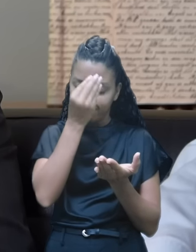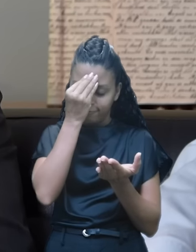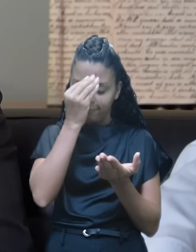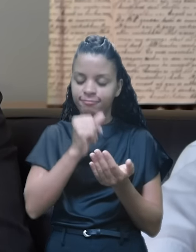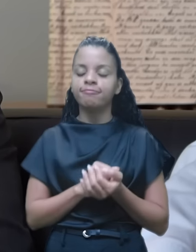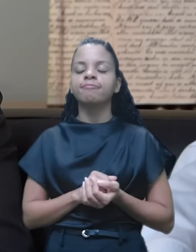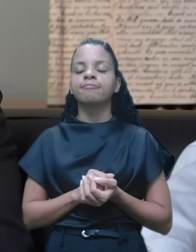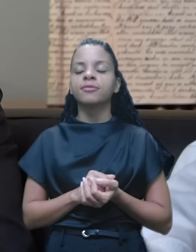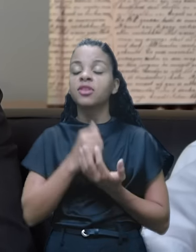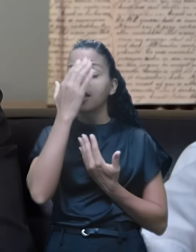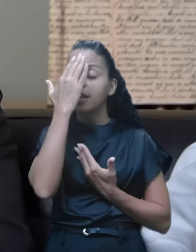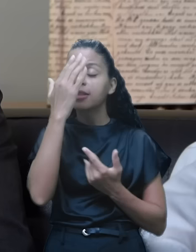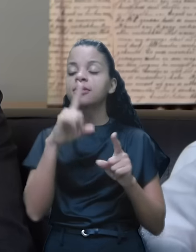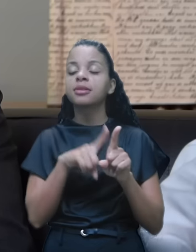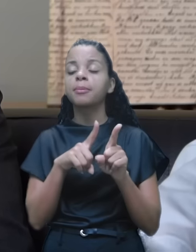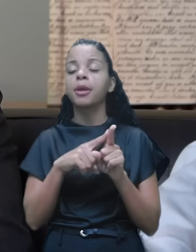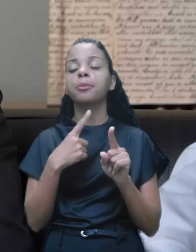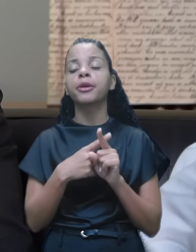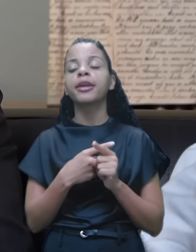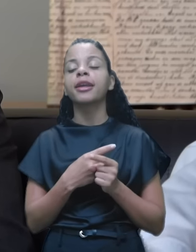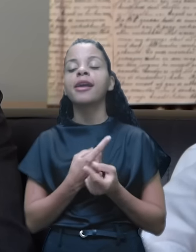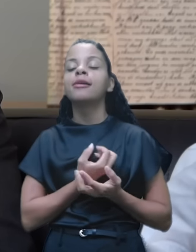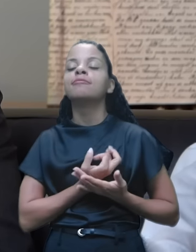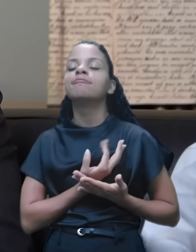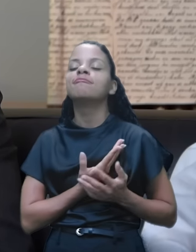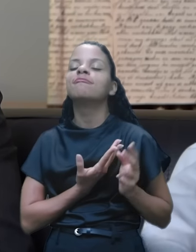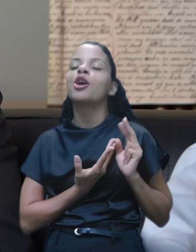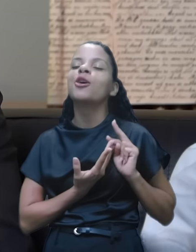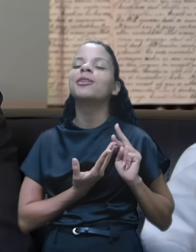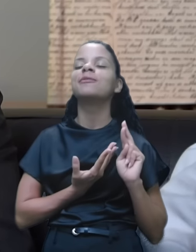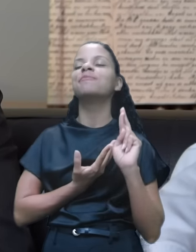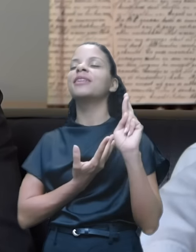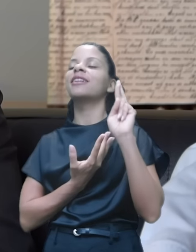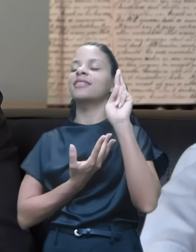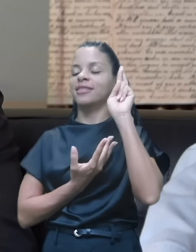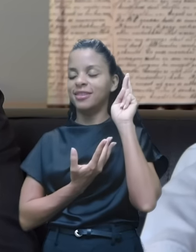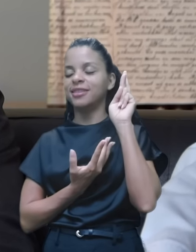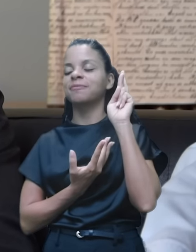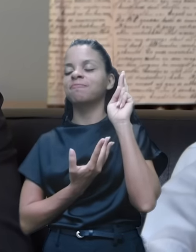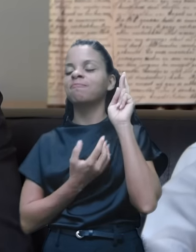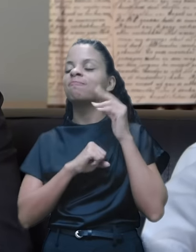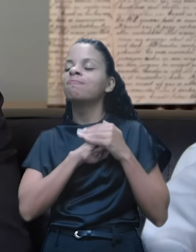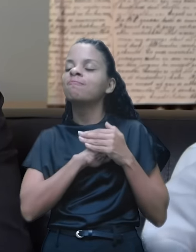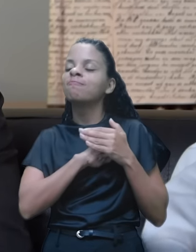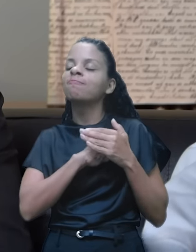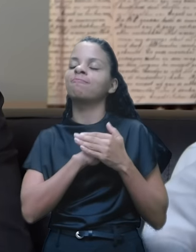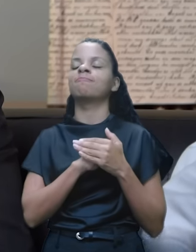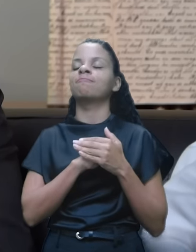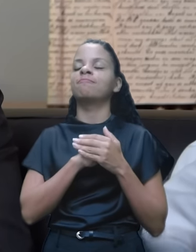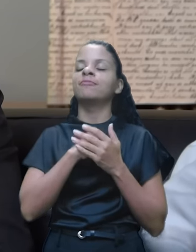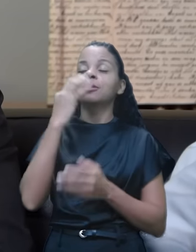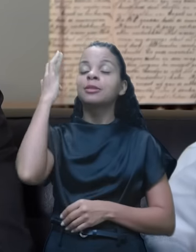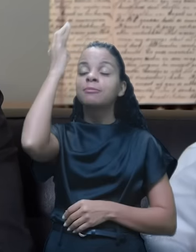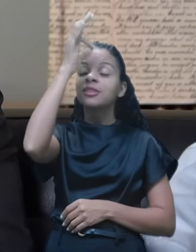Senhor Deus, porque a chama da esperança ela está cada dia mais viva em nosso coração. Obrigado porque o Espírito Santo tem